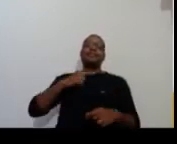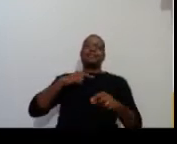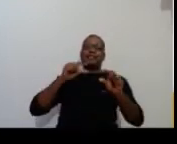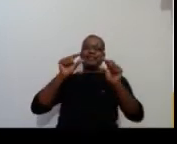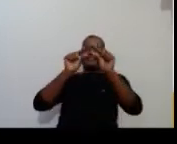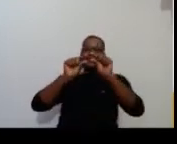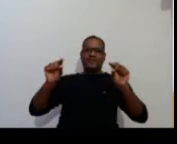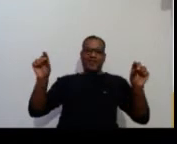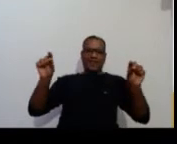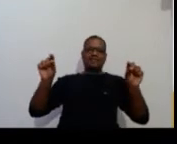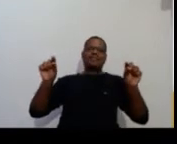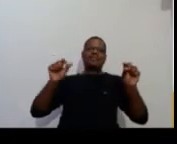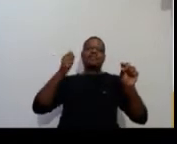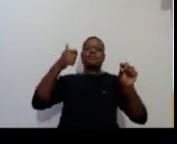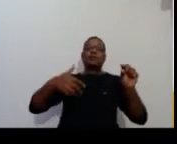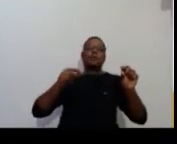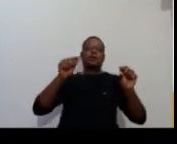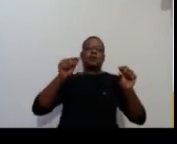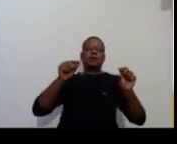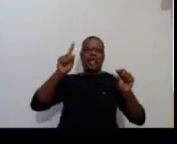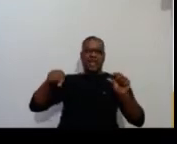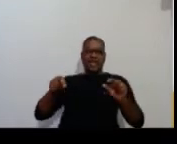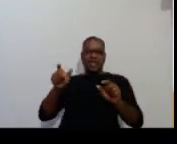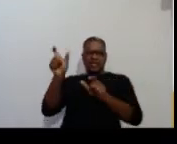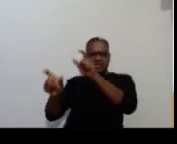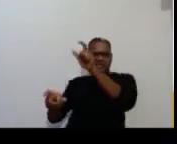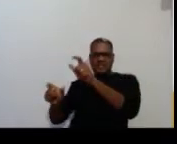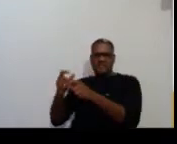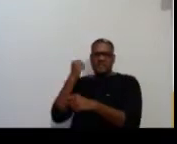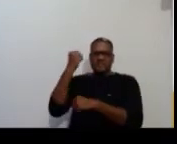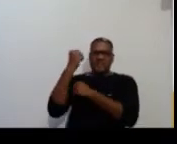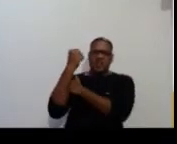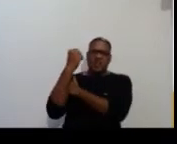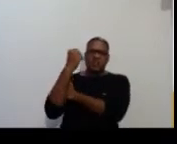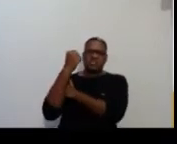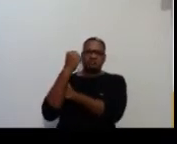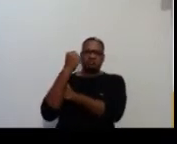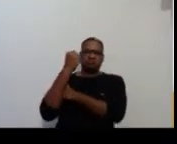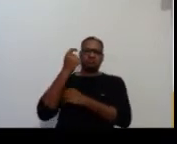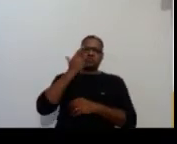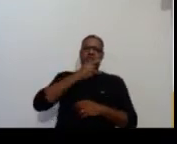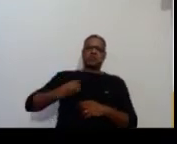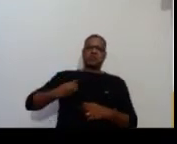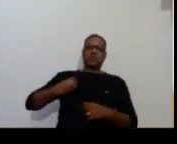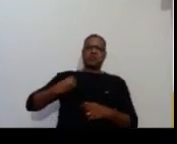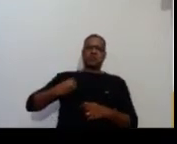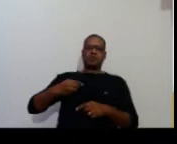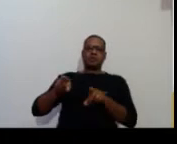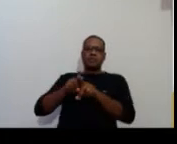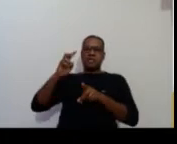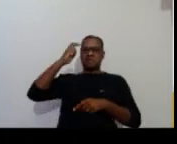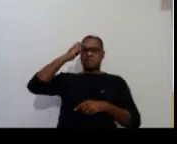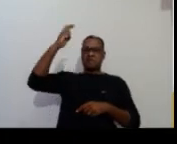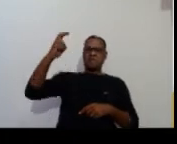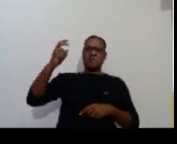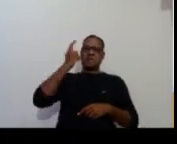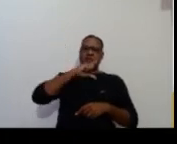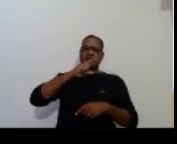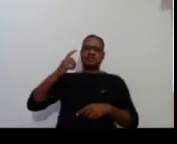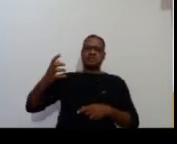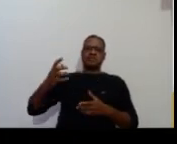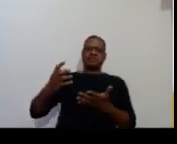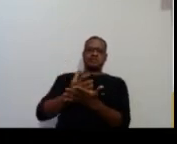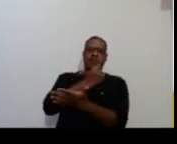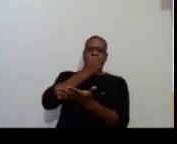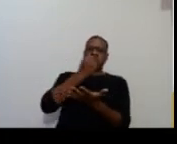coloquei sem nome. Não é o mais forte que sobrevive, mas o que, nem o mais inteligente, mas o que se adapta às mudanças. nós estamos em